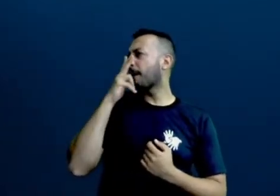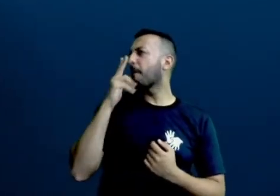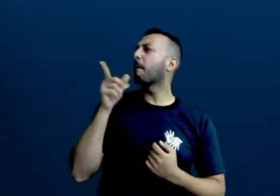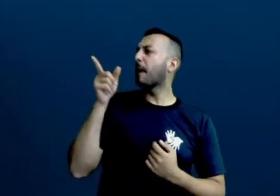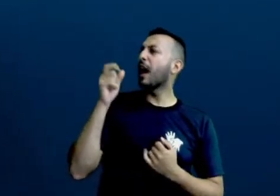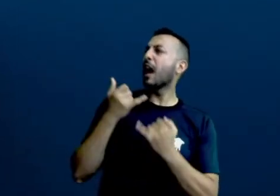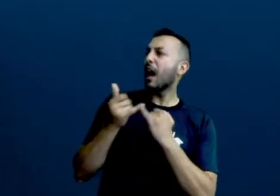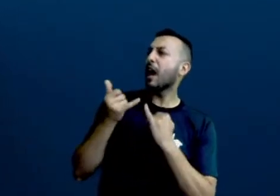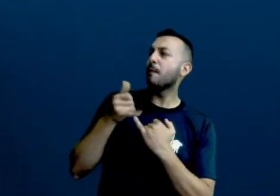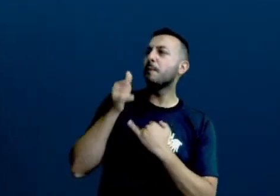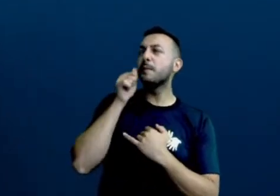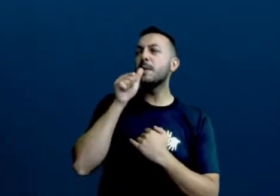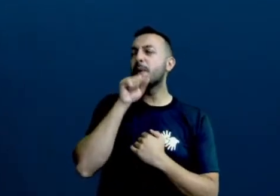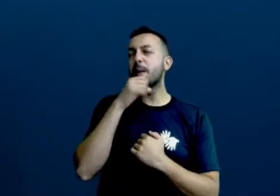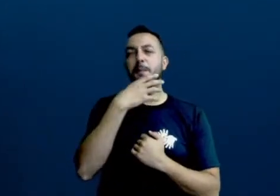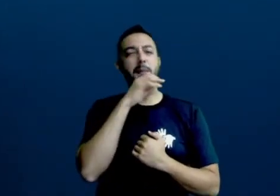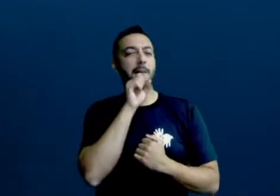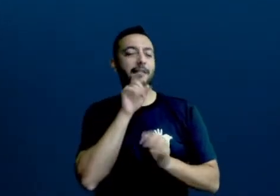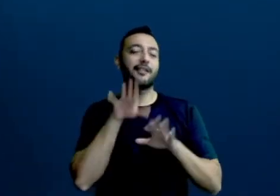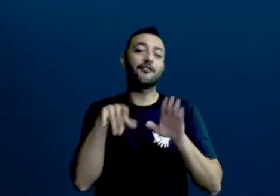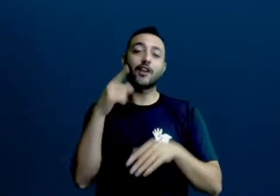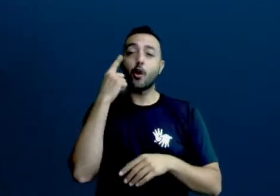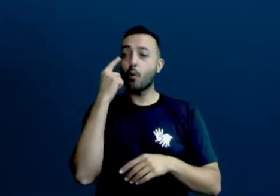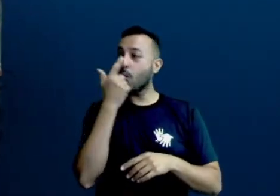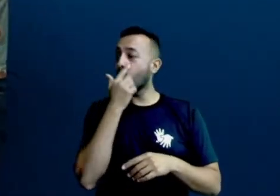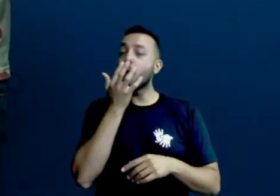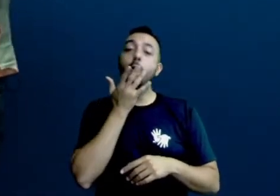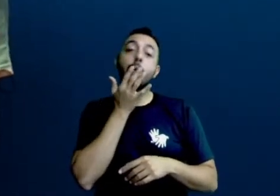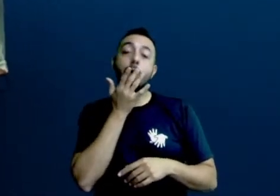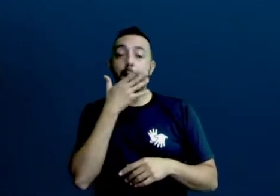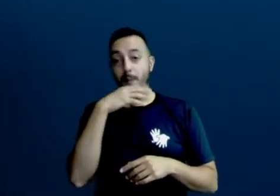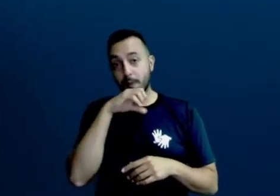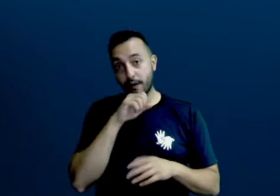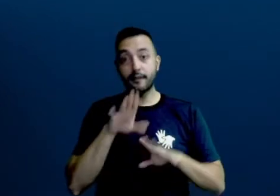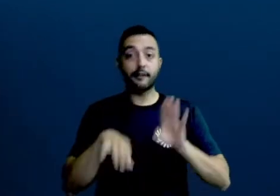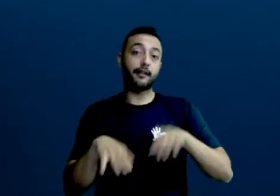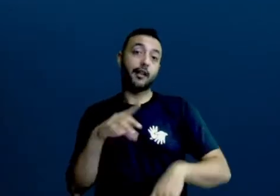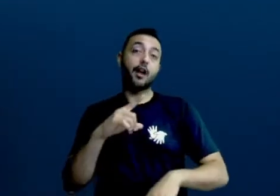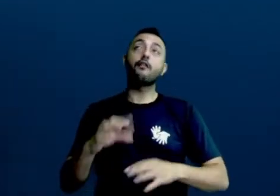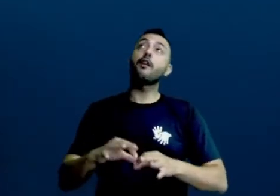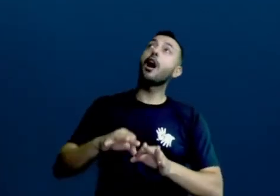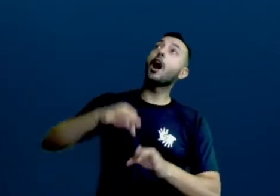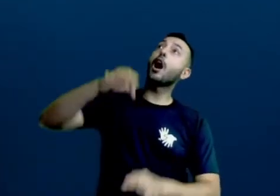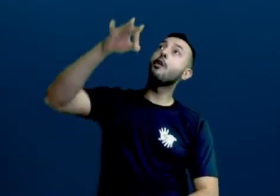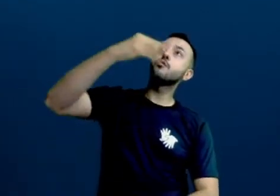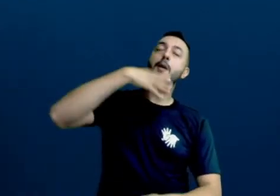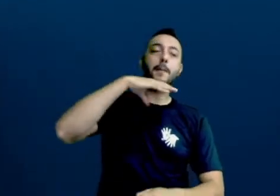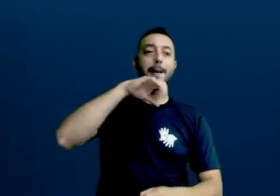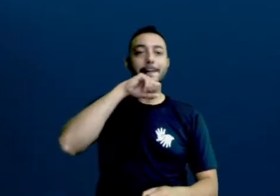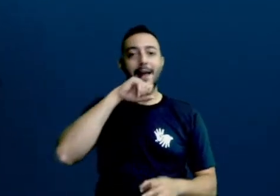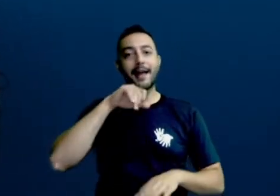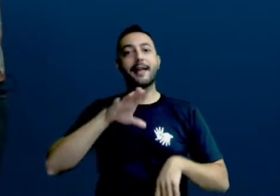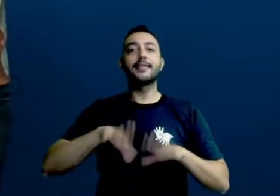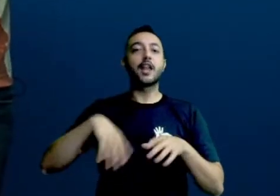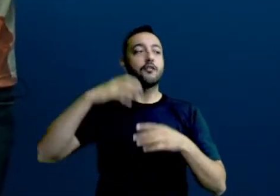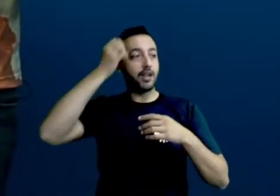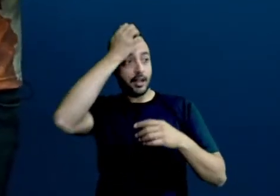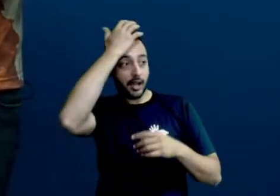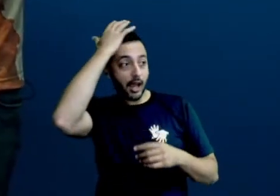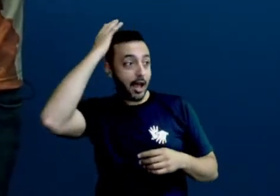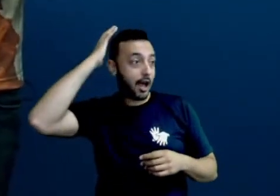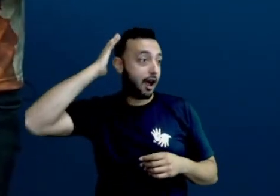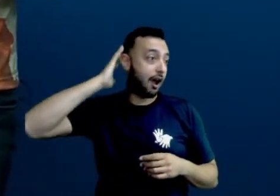muitas vezes a gente tem a cor dos olhos do nosso pai a gente tem uma altura mas parecida com a do nosso pai já o nosso